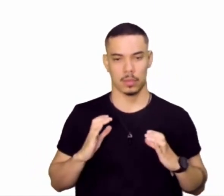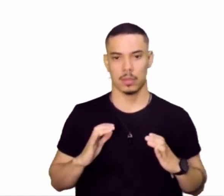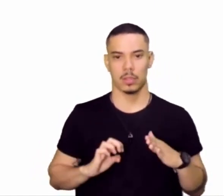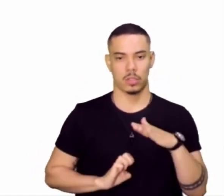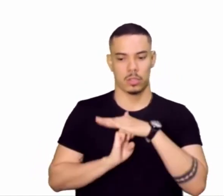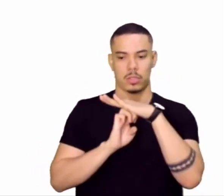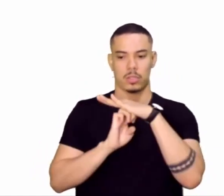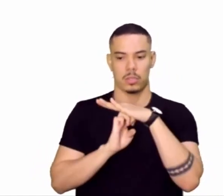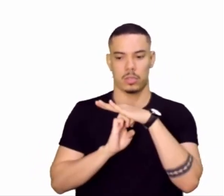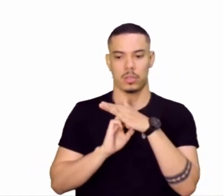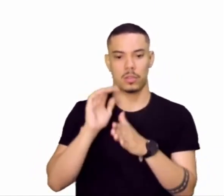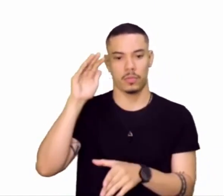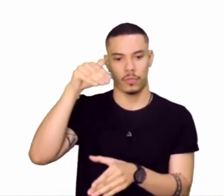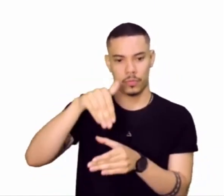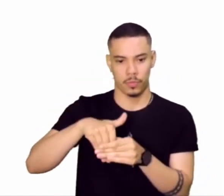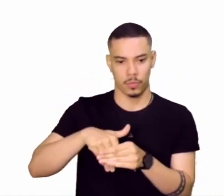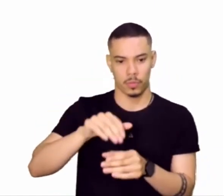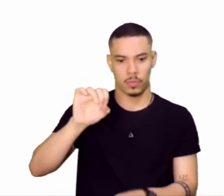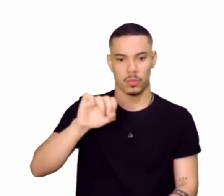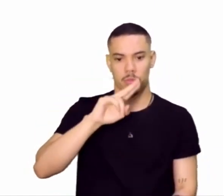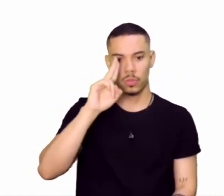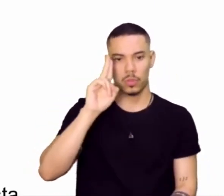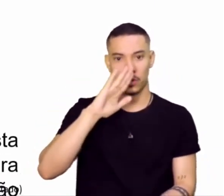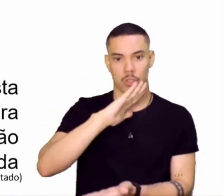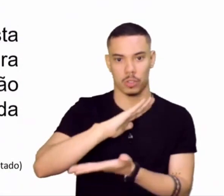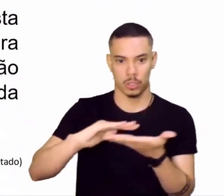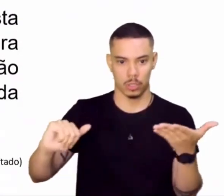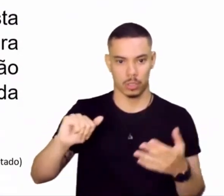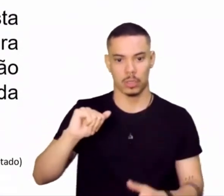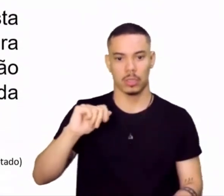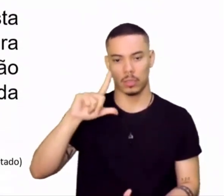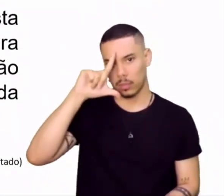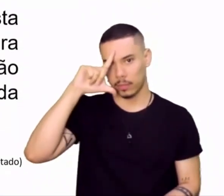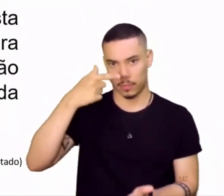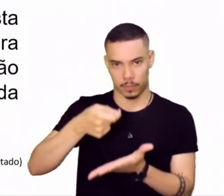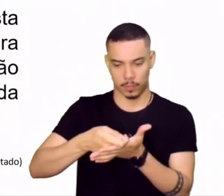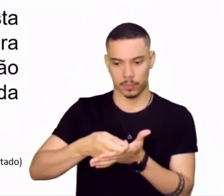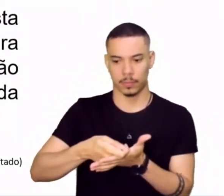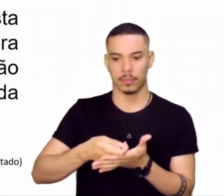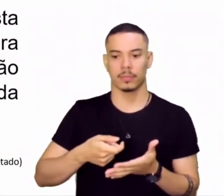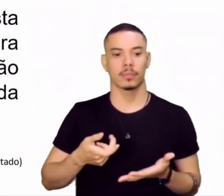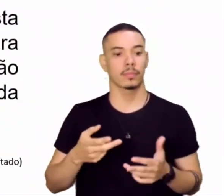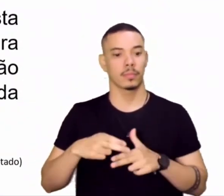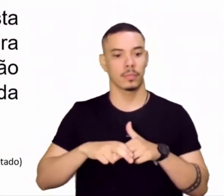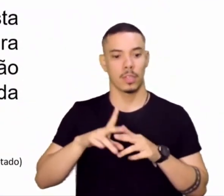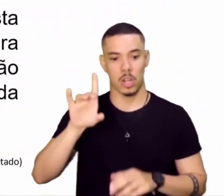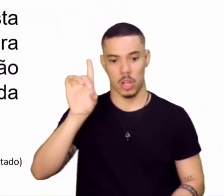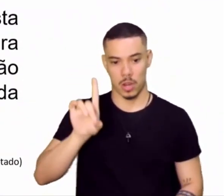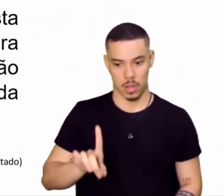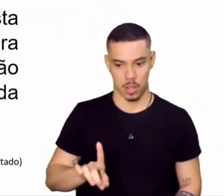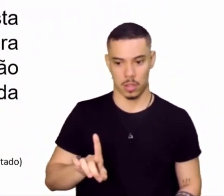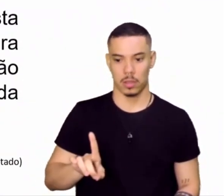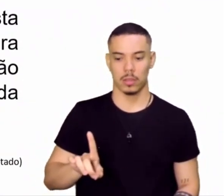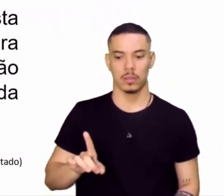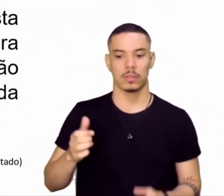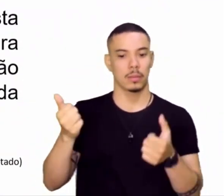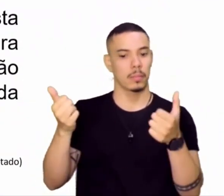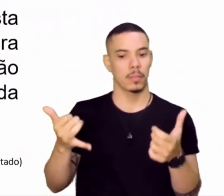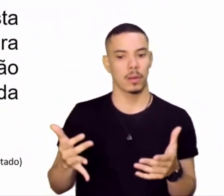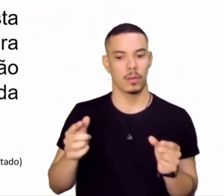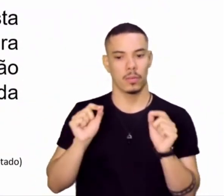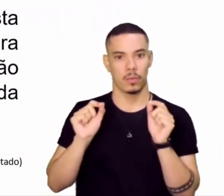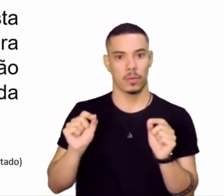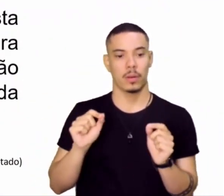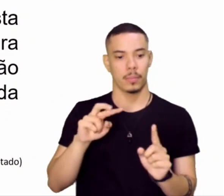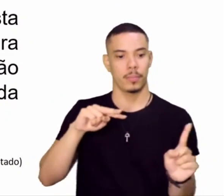votando ou revogando decisões. Então, ele tinha o direito de estar ali, etc. Nesse direito, afirma-se que, no ponto de